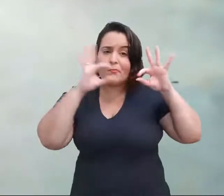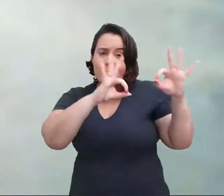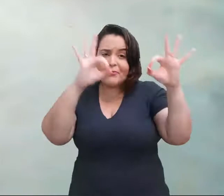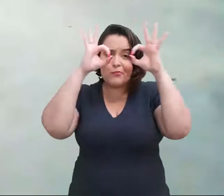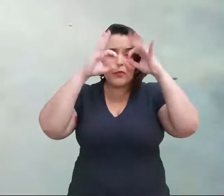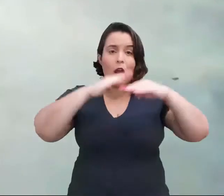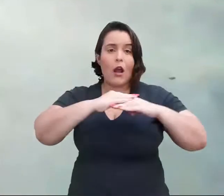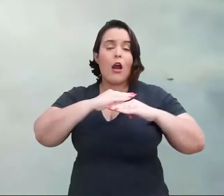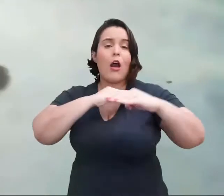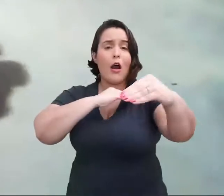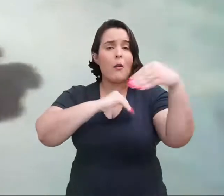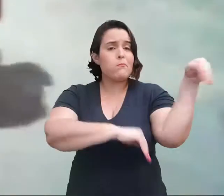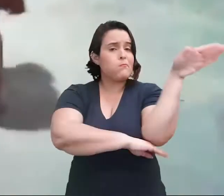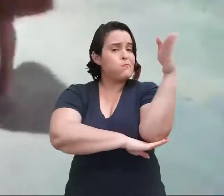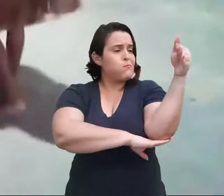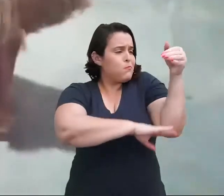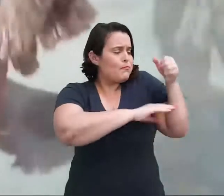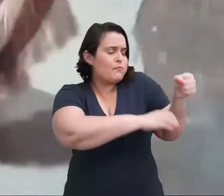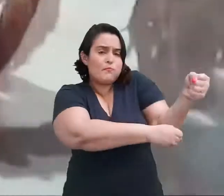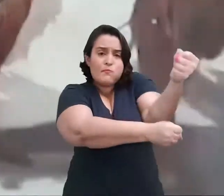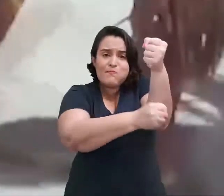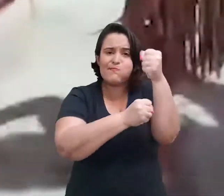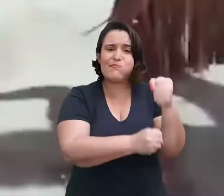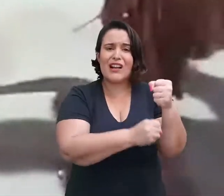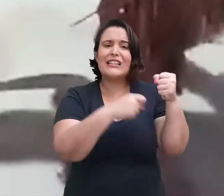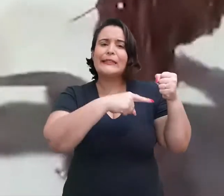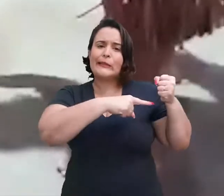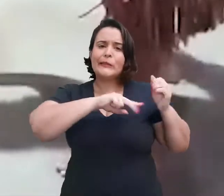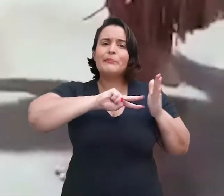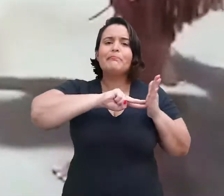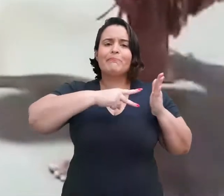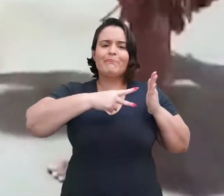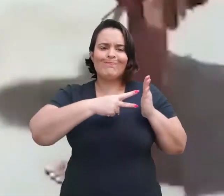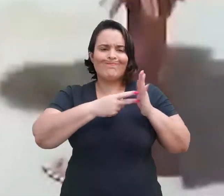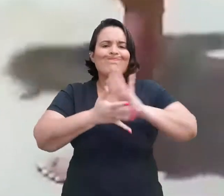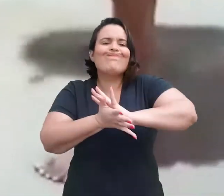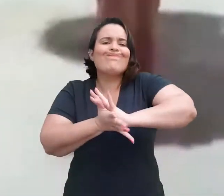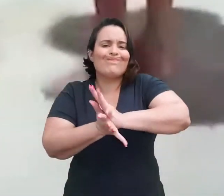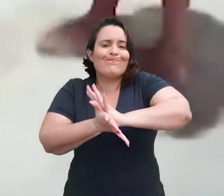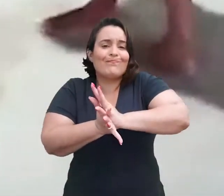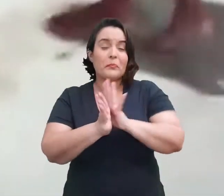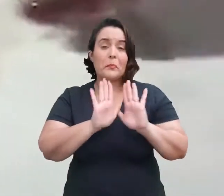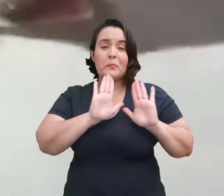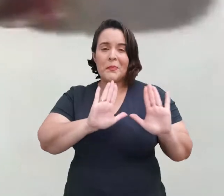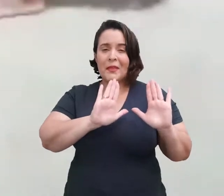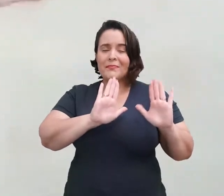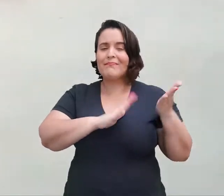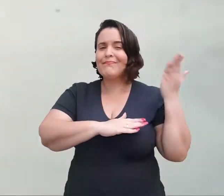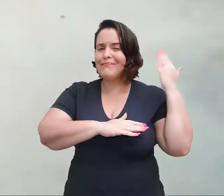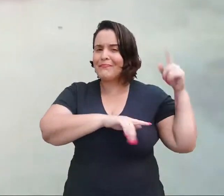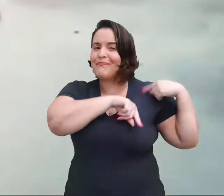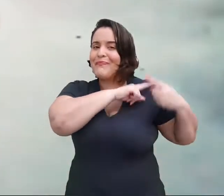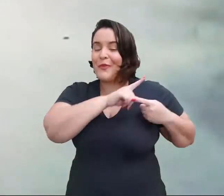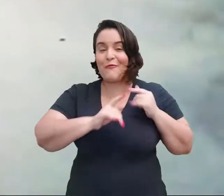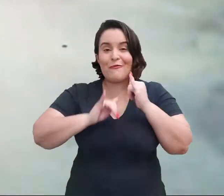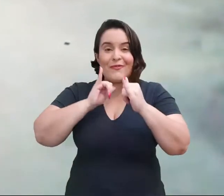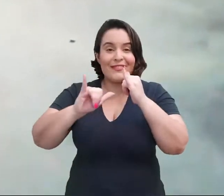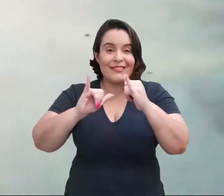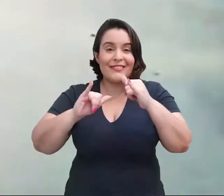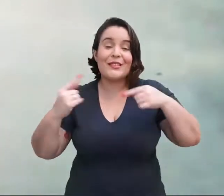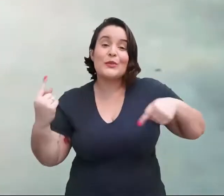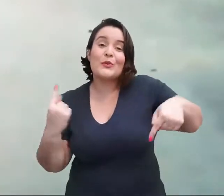que enxerga linear. Finca sua bandeira no começo rumo ao fim estabelecido. Mas